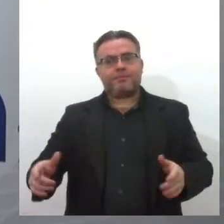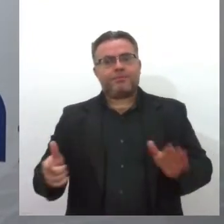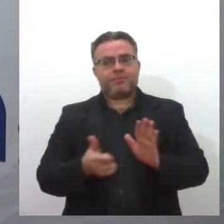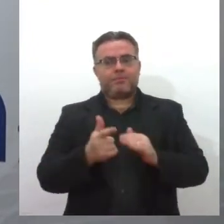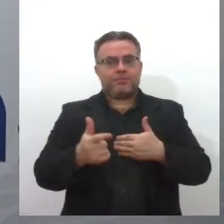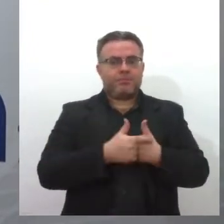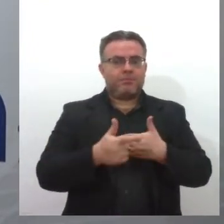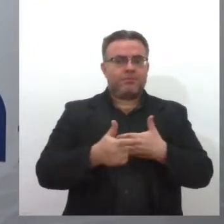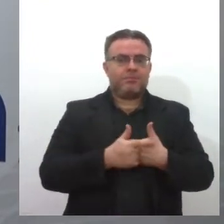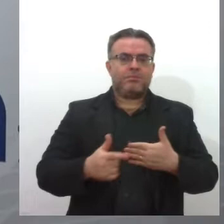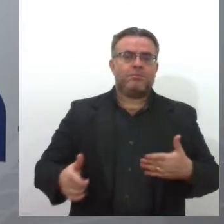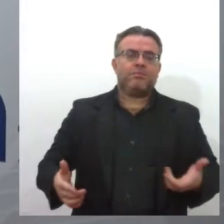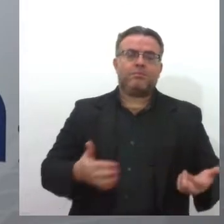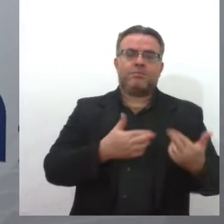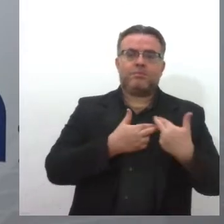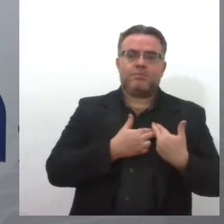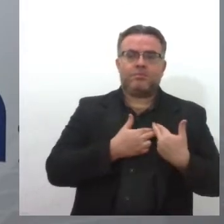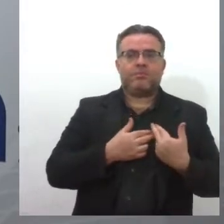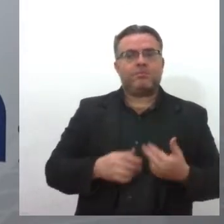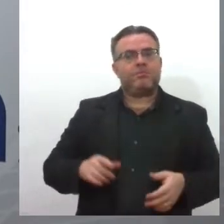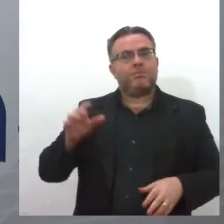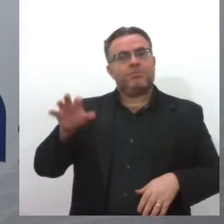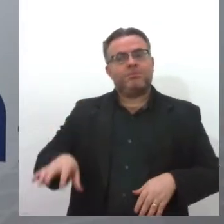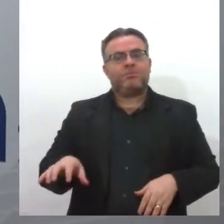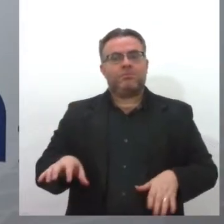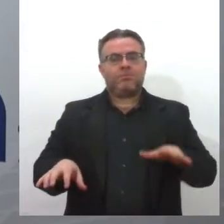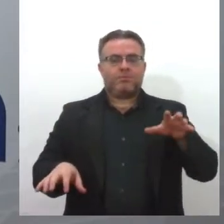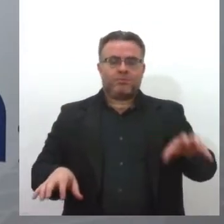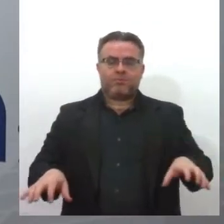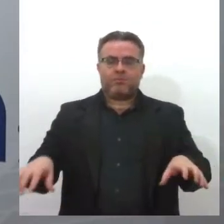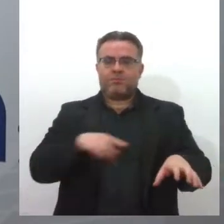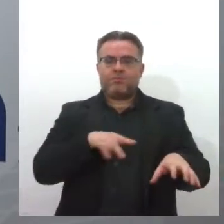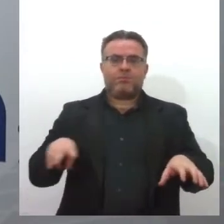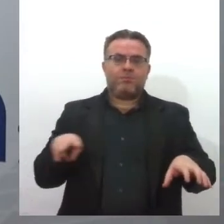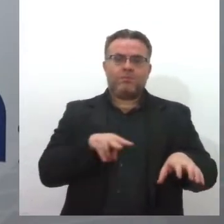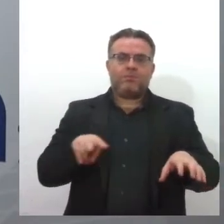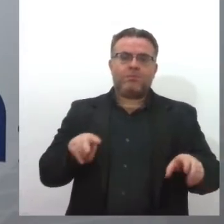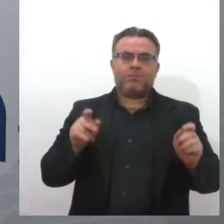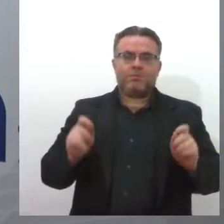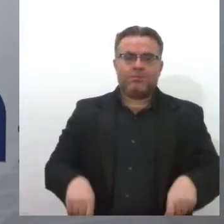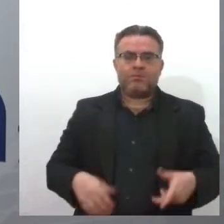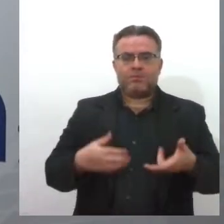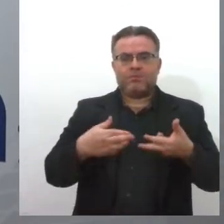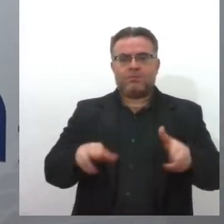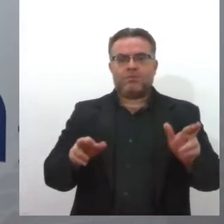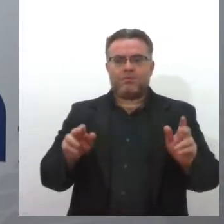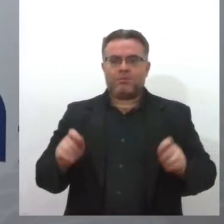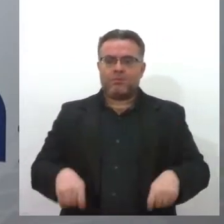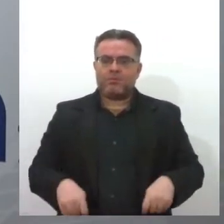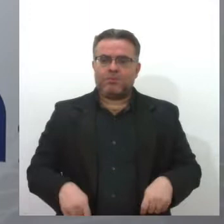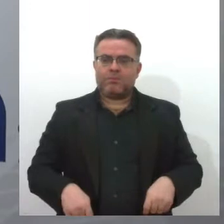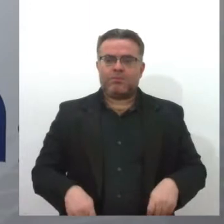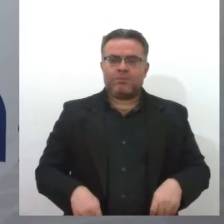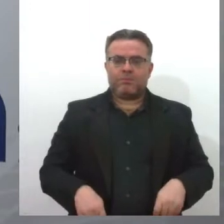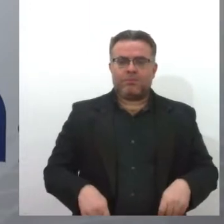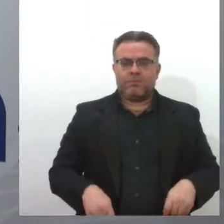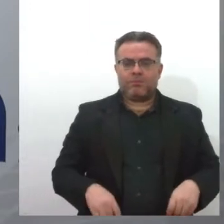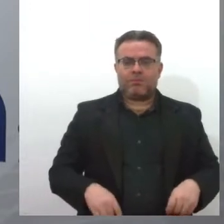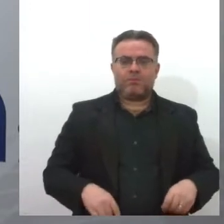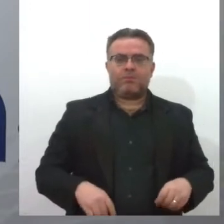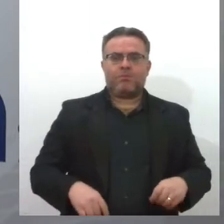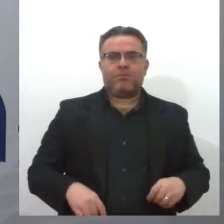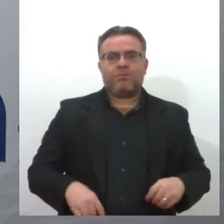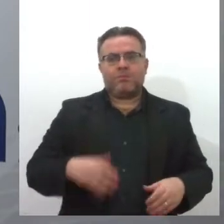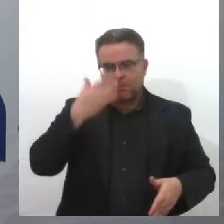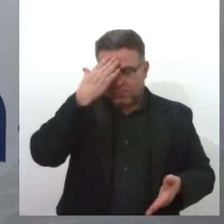objetivos e as atribuições do órgão que dirige, que comanda, que faz a gerência de estradas e rodagens,